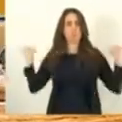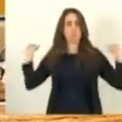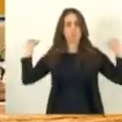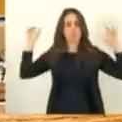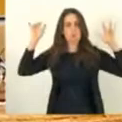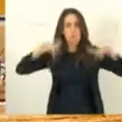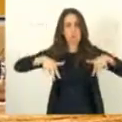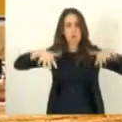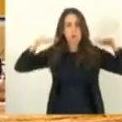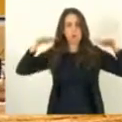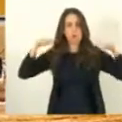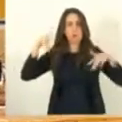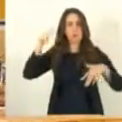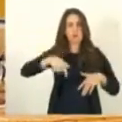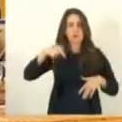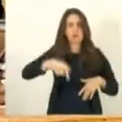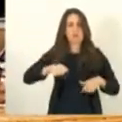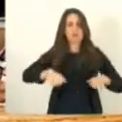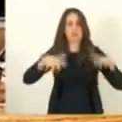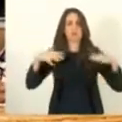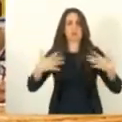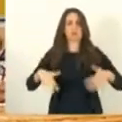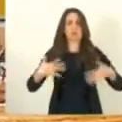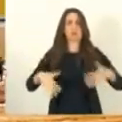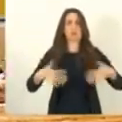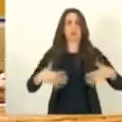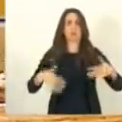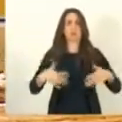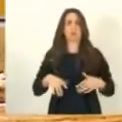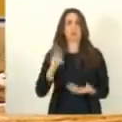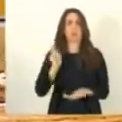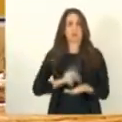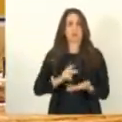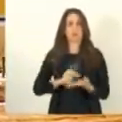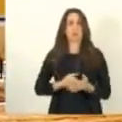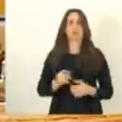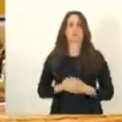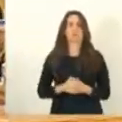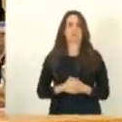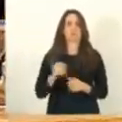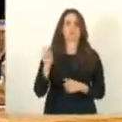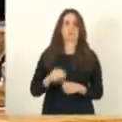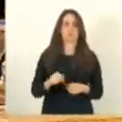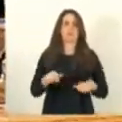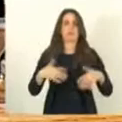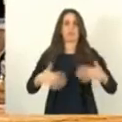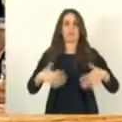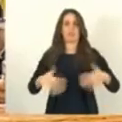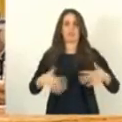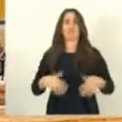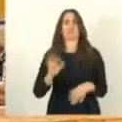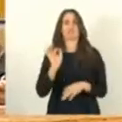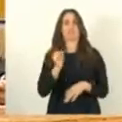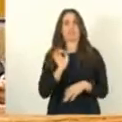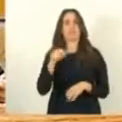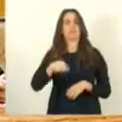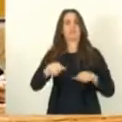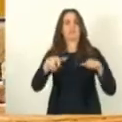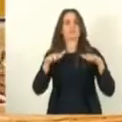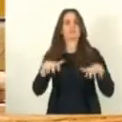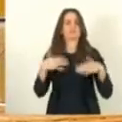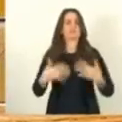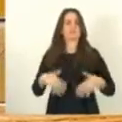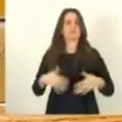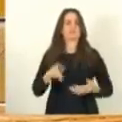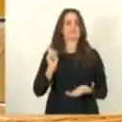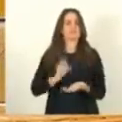com certeza esse plenário treme, a verdade é essa, e aqui, vai treme mesmo, essa que é a